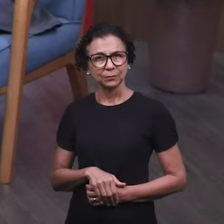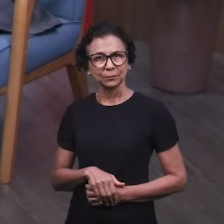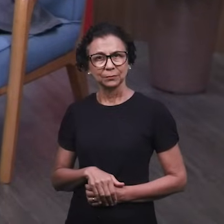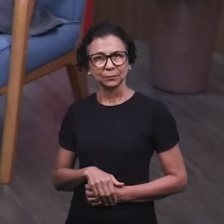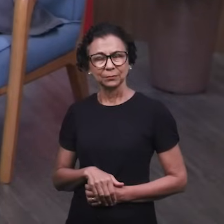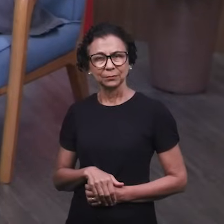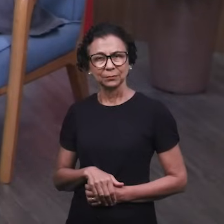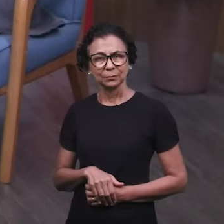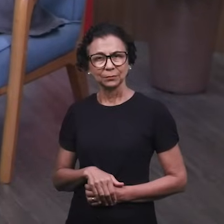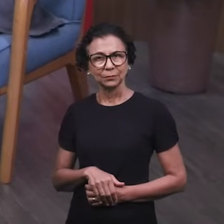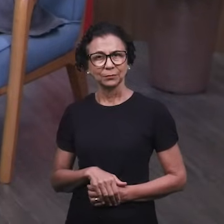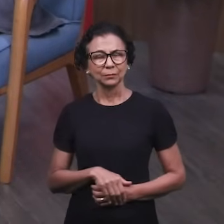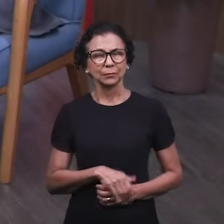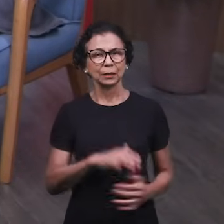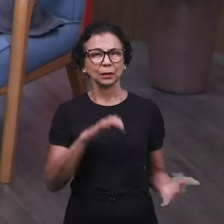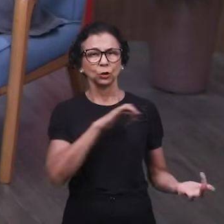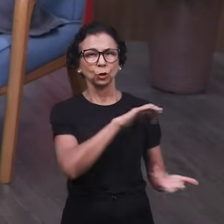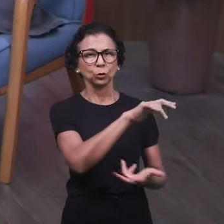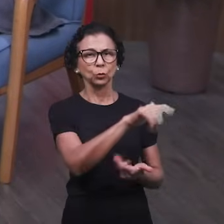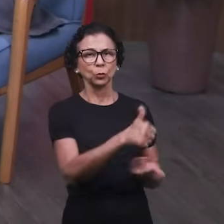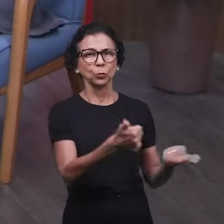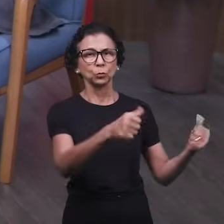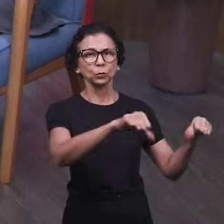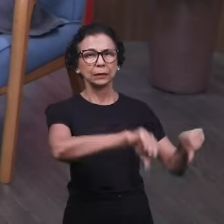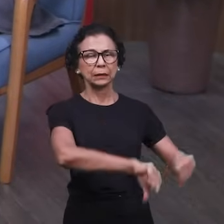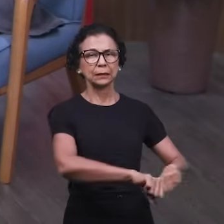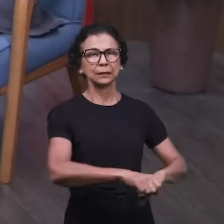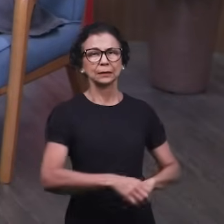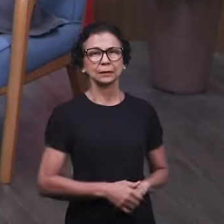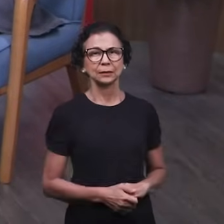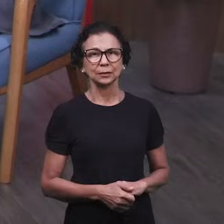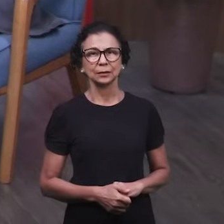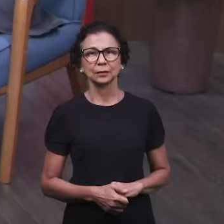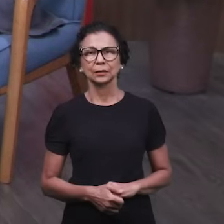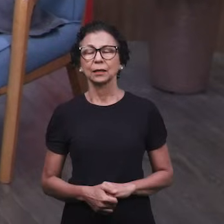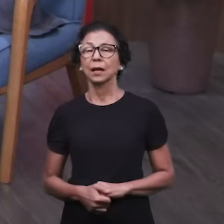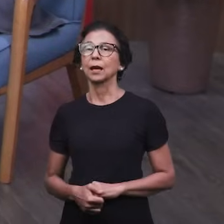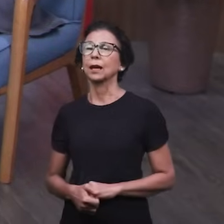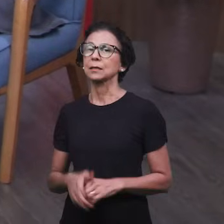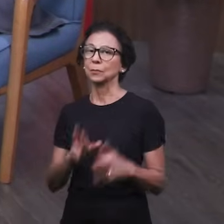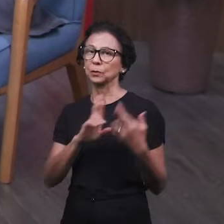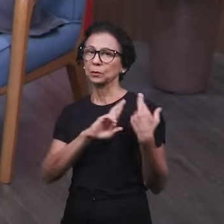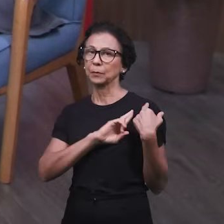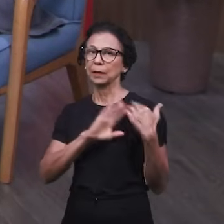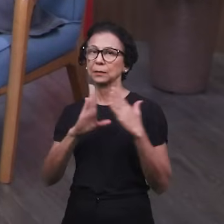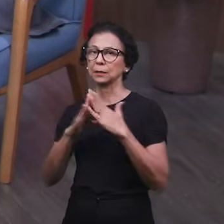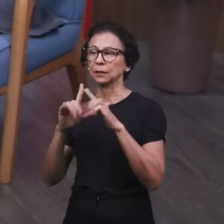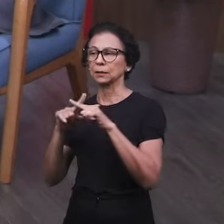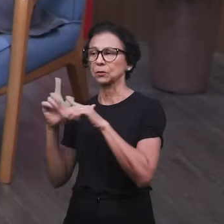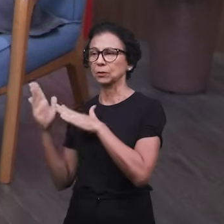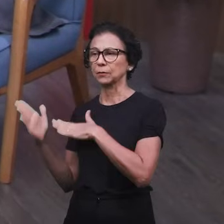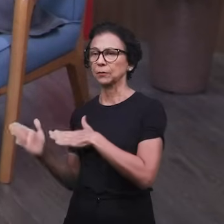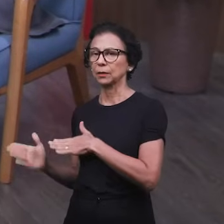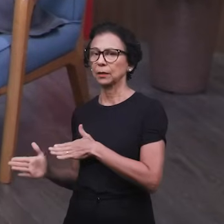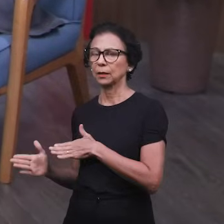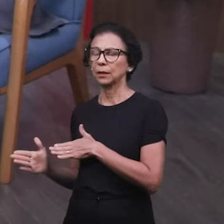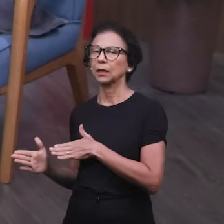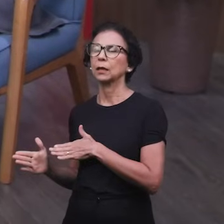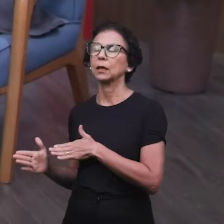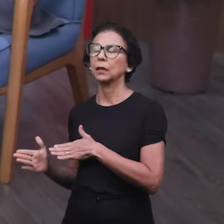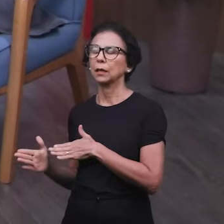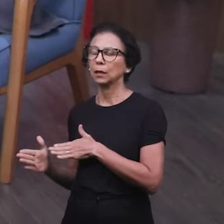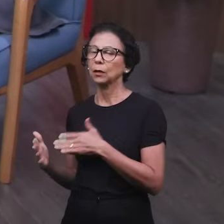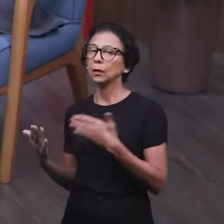mundo em crise? Essa incumbência é da igreja fiel, da